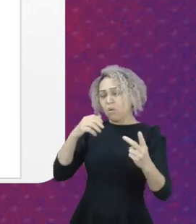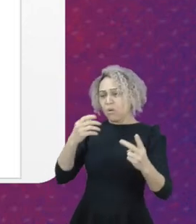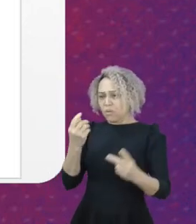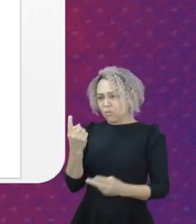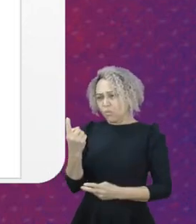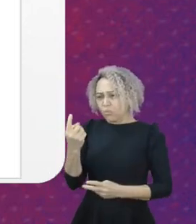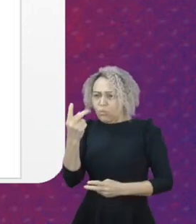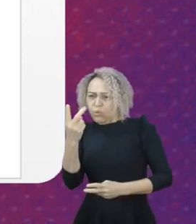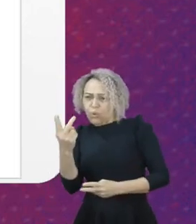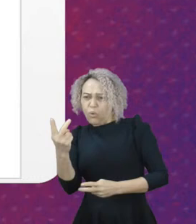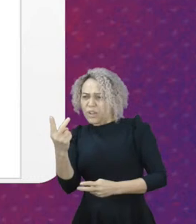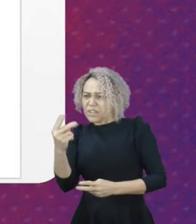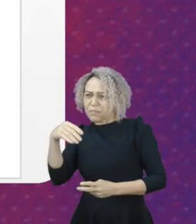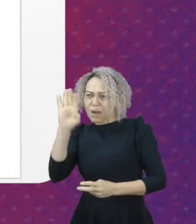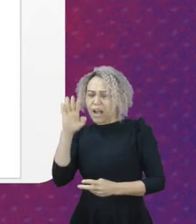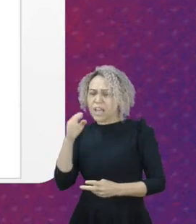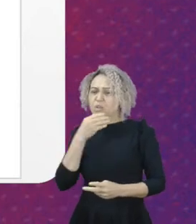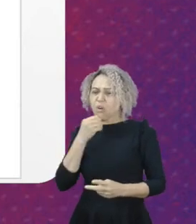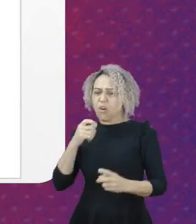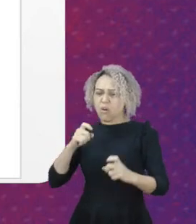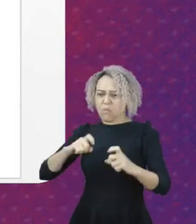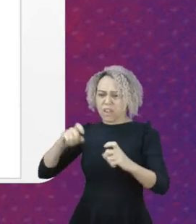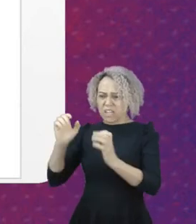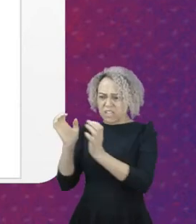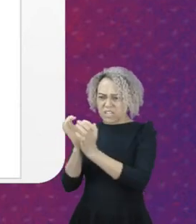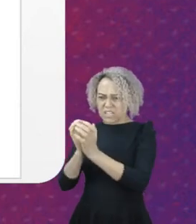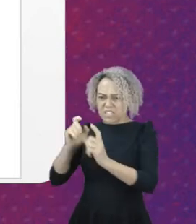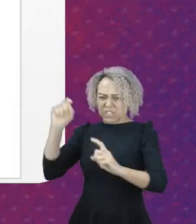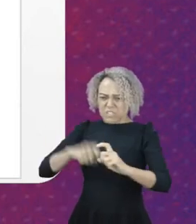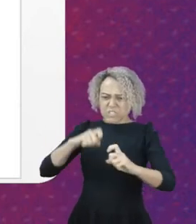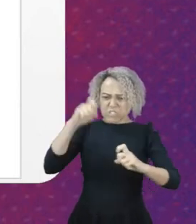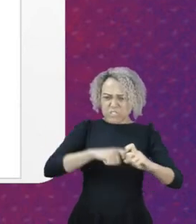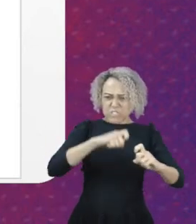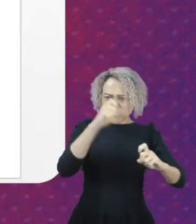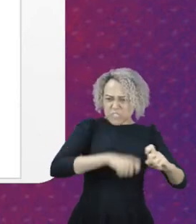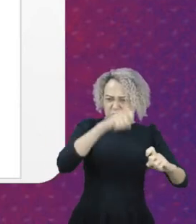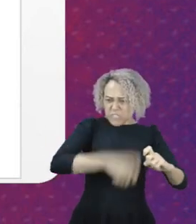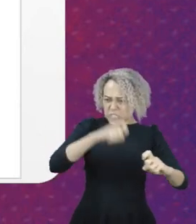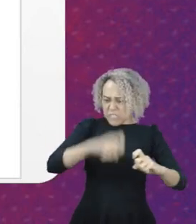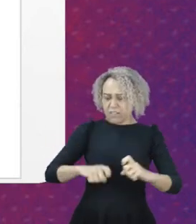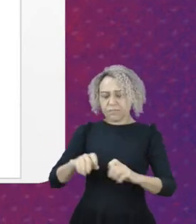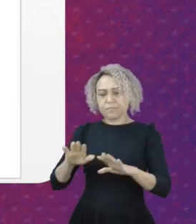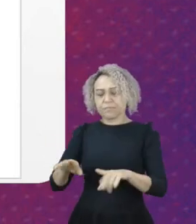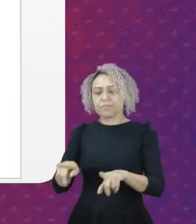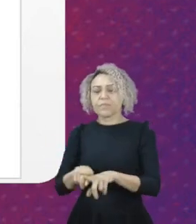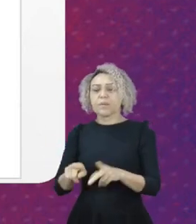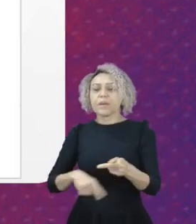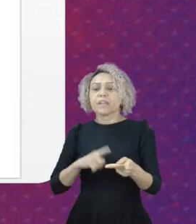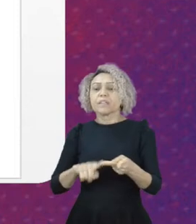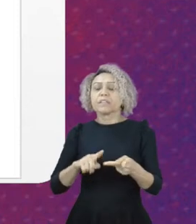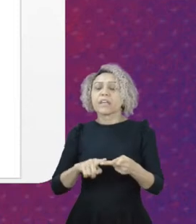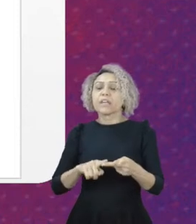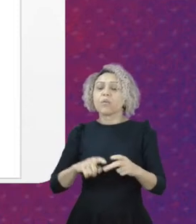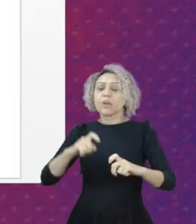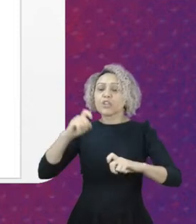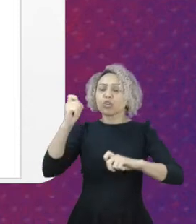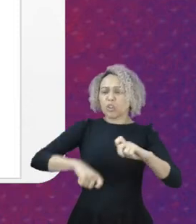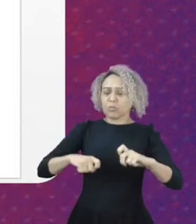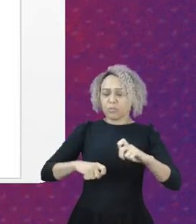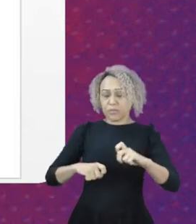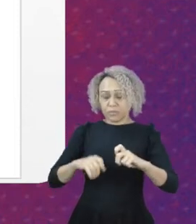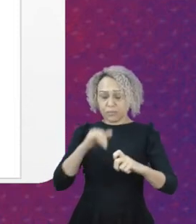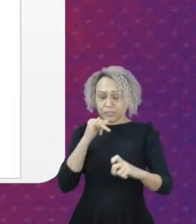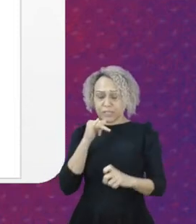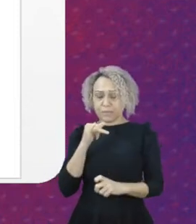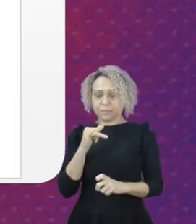já é considerado coletivo. E os estupros corretivos, que são aqueles que acontecem geralmente com meninas